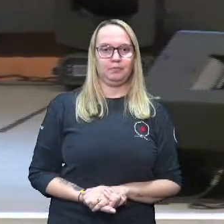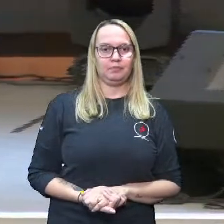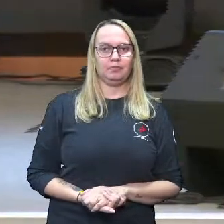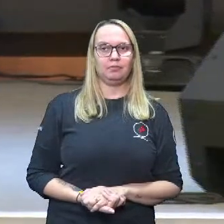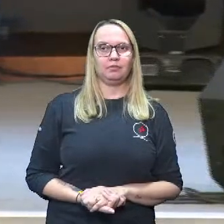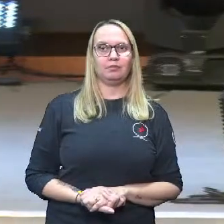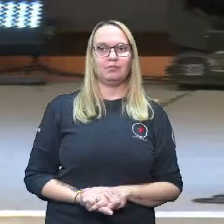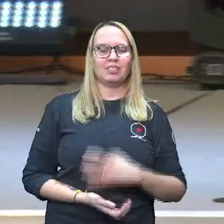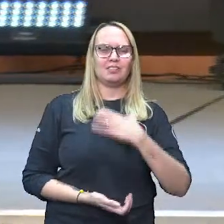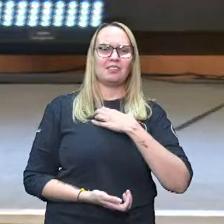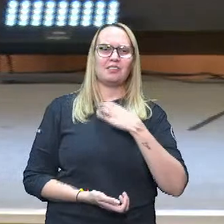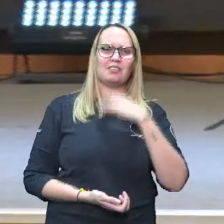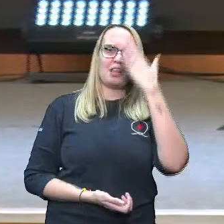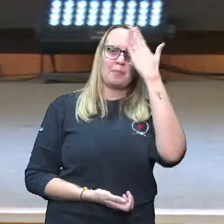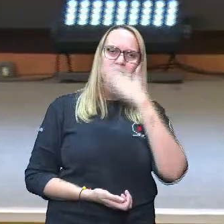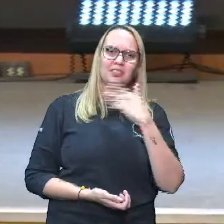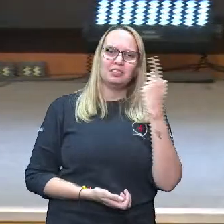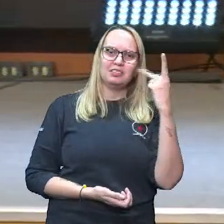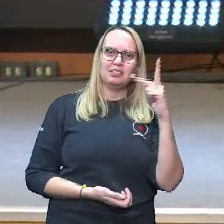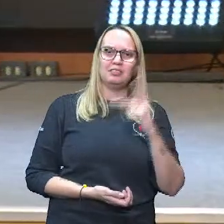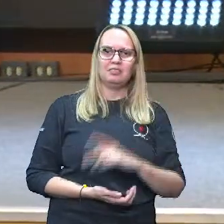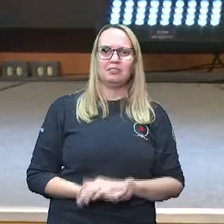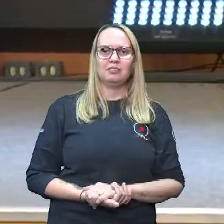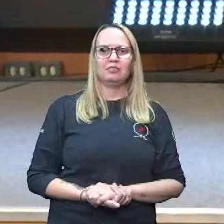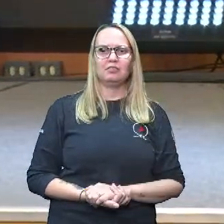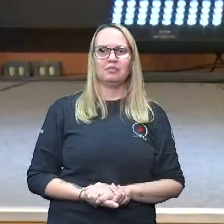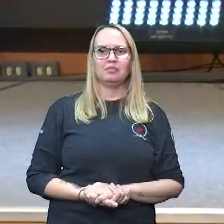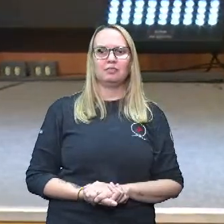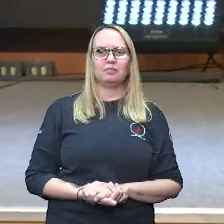Eu estou sentindo a presença dele aqui.